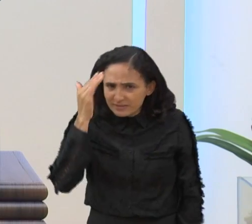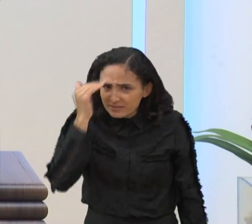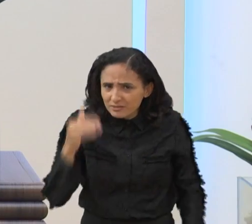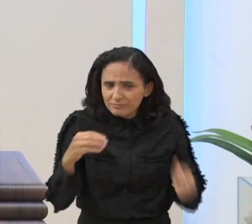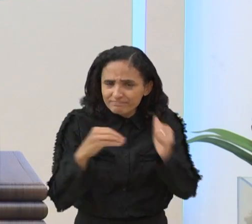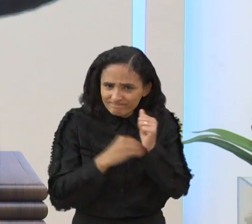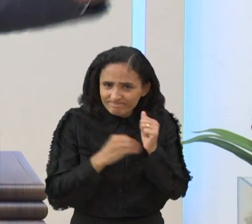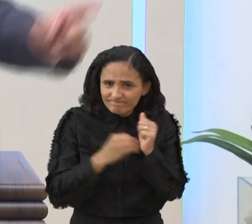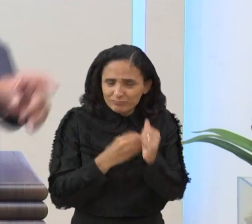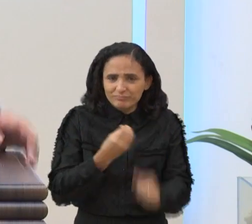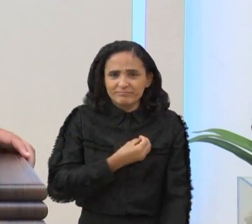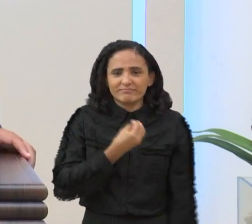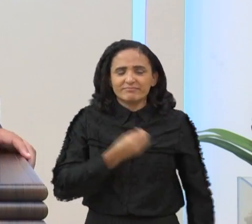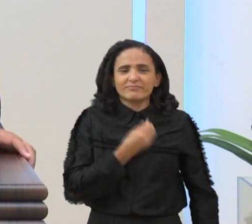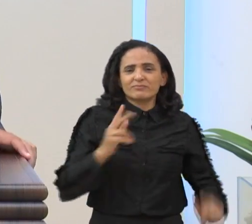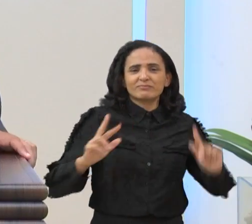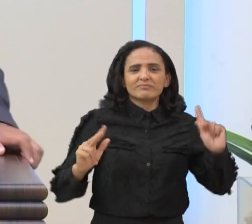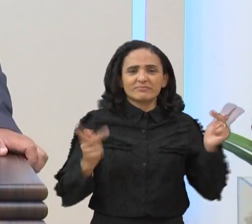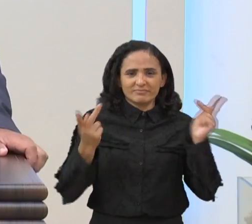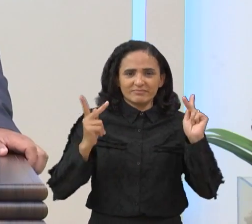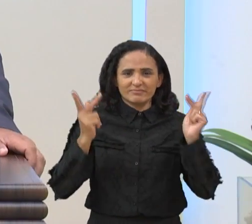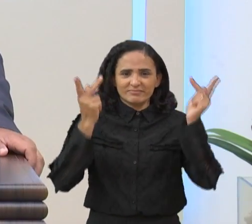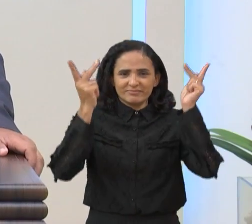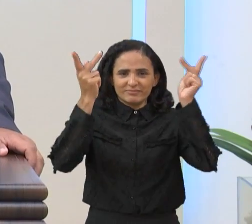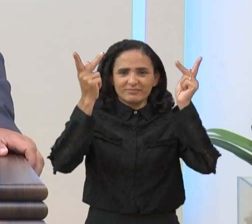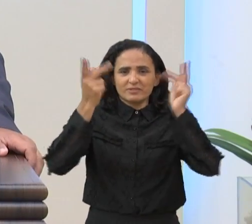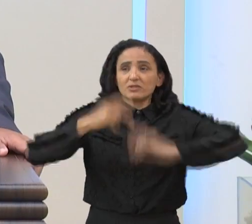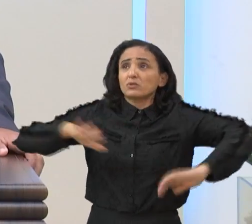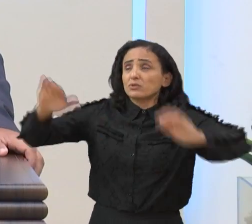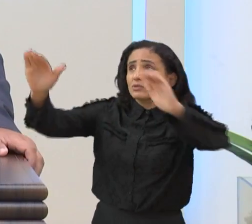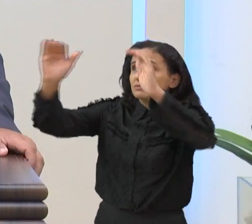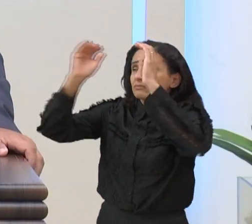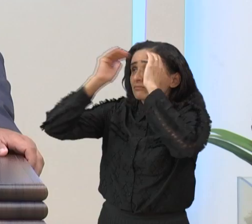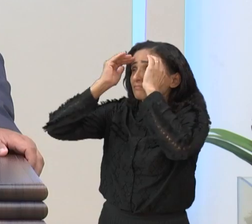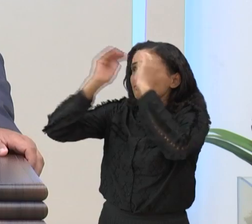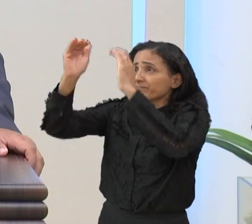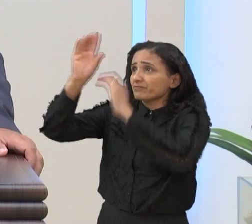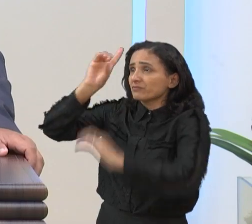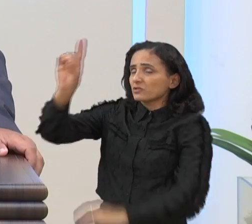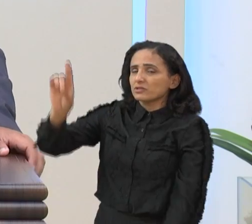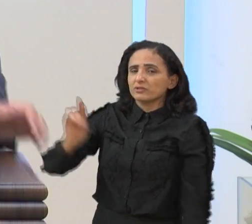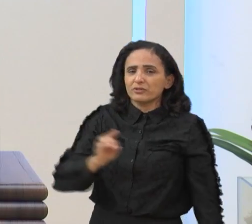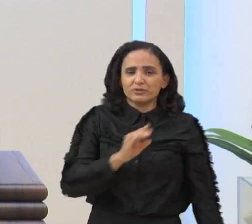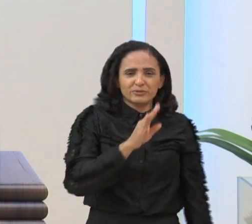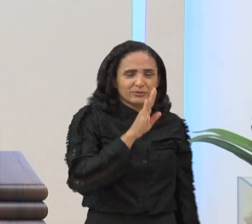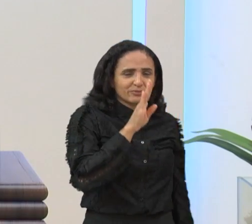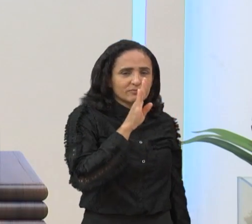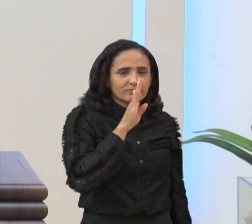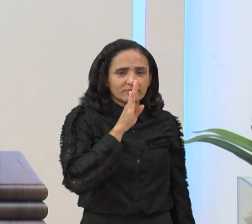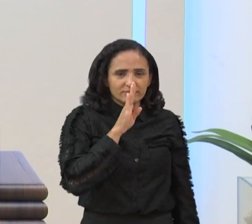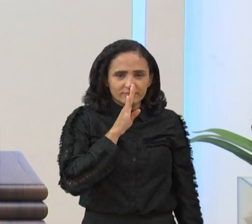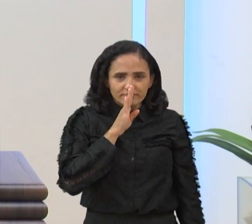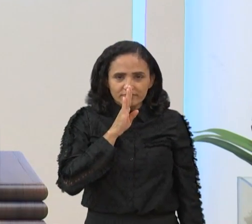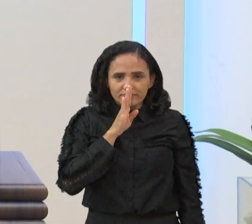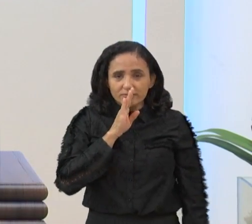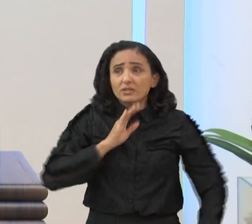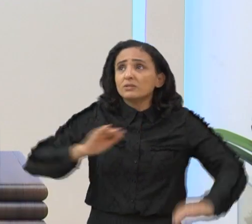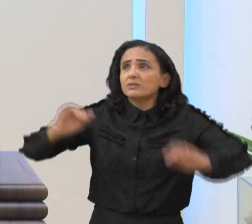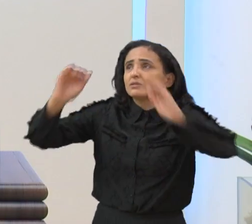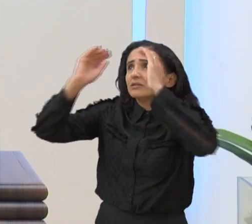de uma vida vitoriosa é estar em obedecer a Deus. Está em obedecer